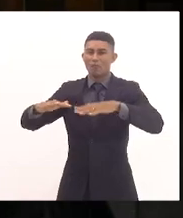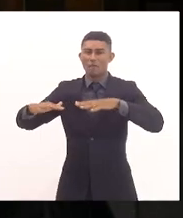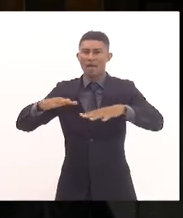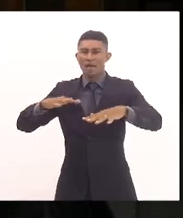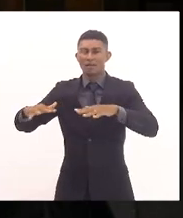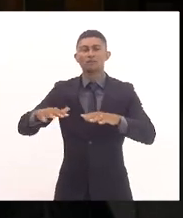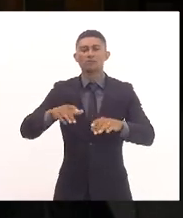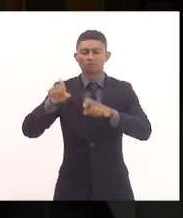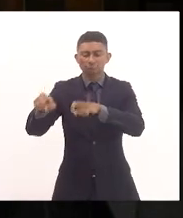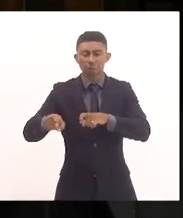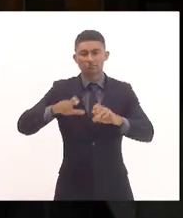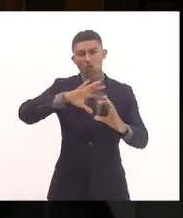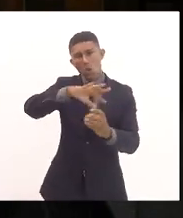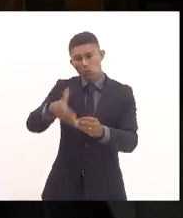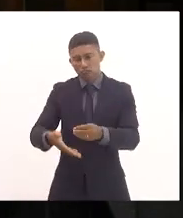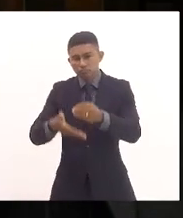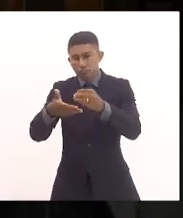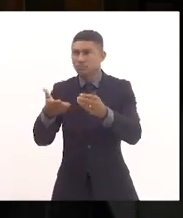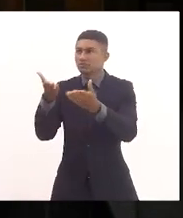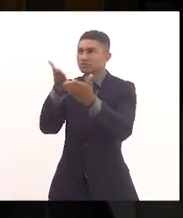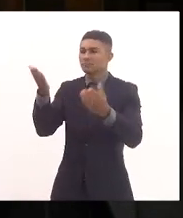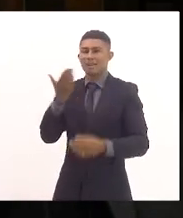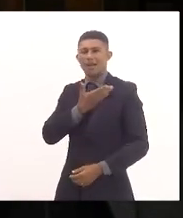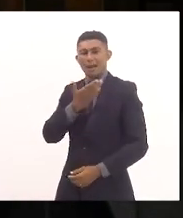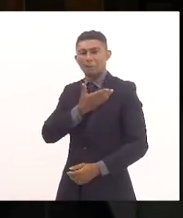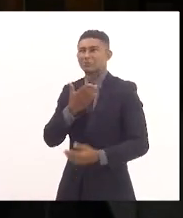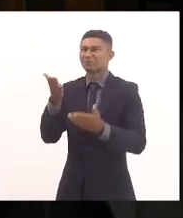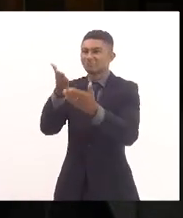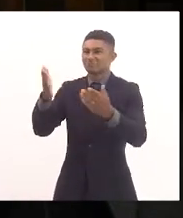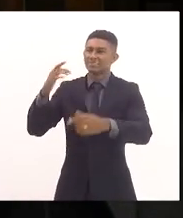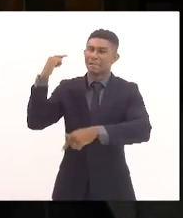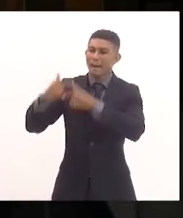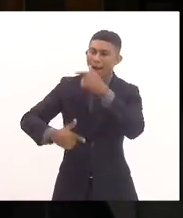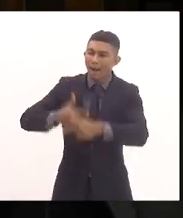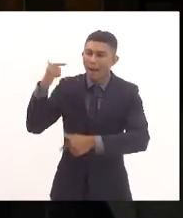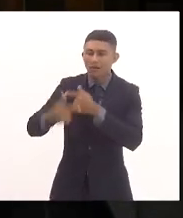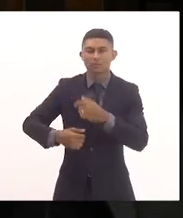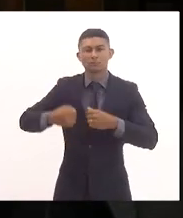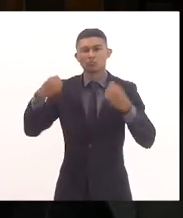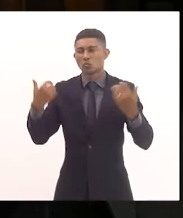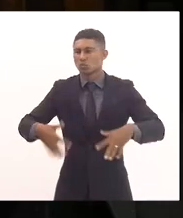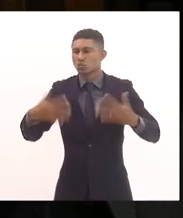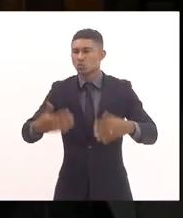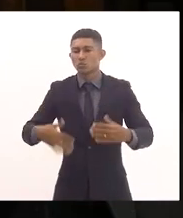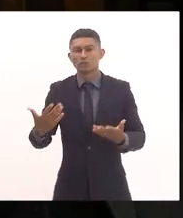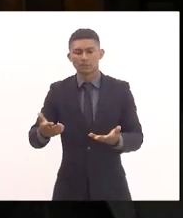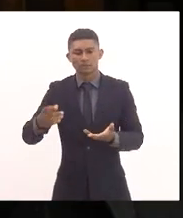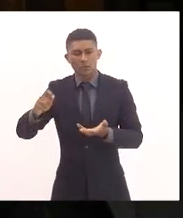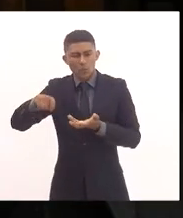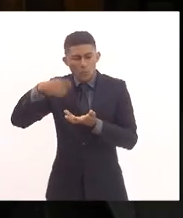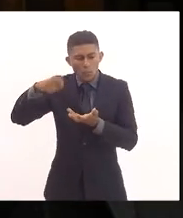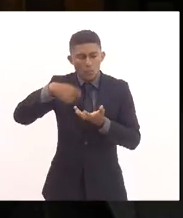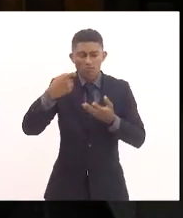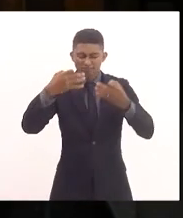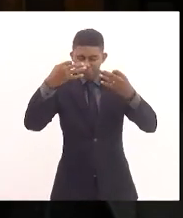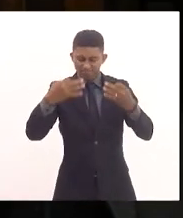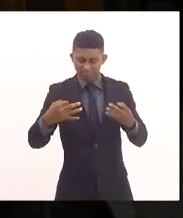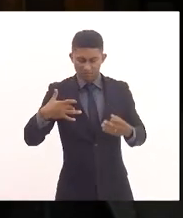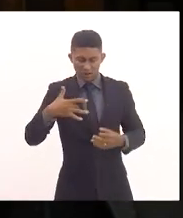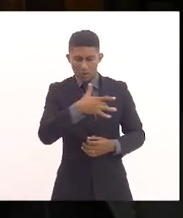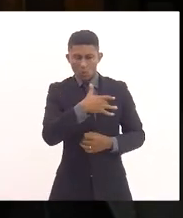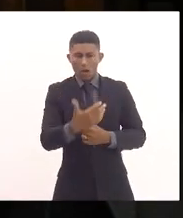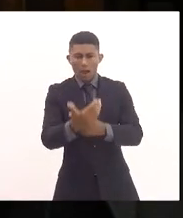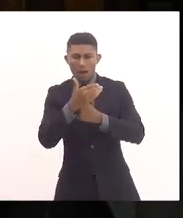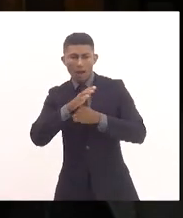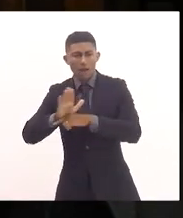companheiros e companheiras que com seu trabalho garantem alimentação de qualidade, alimentação saudável